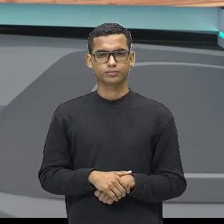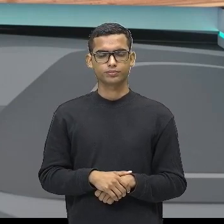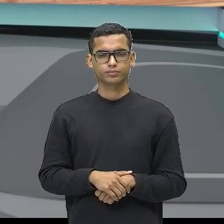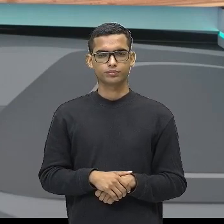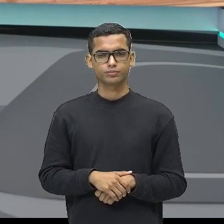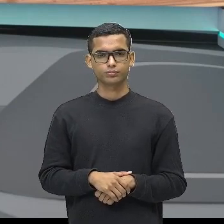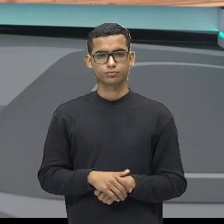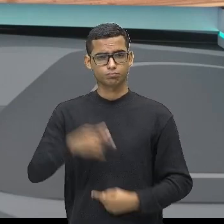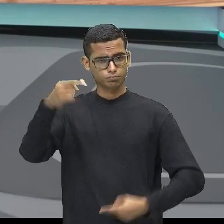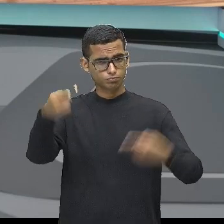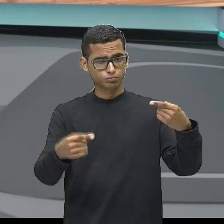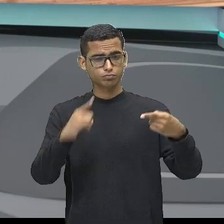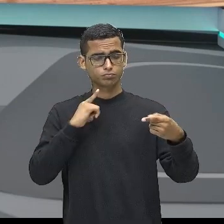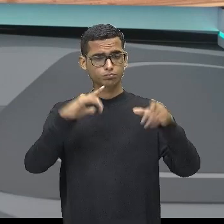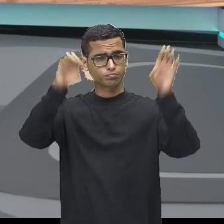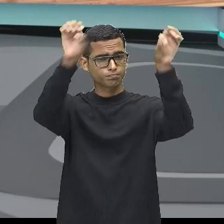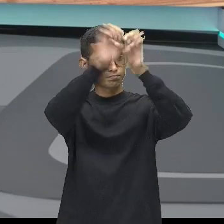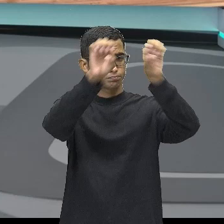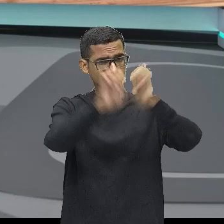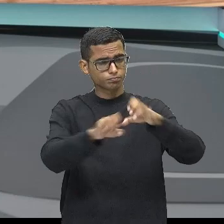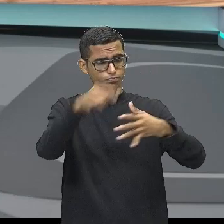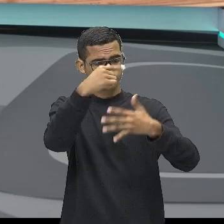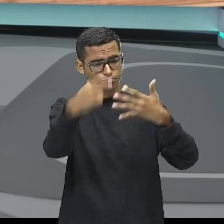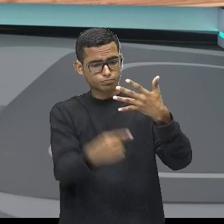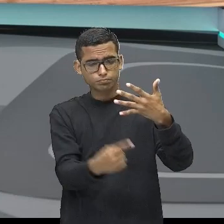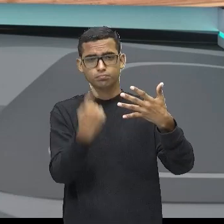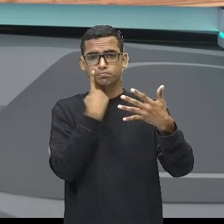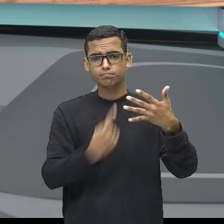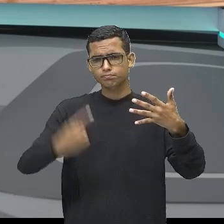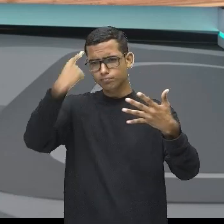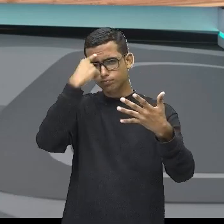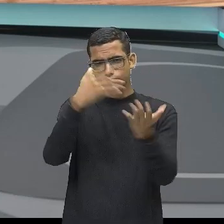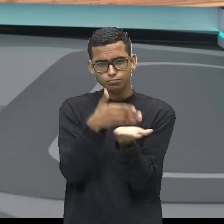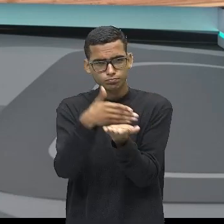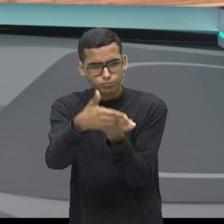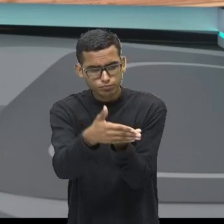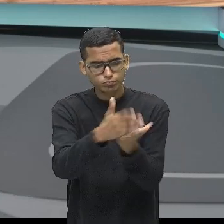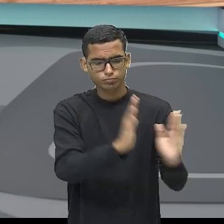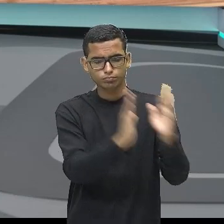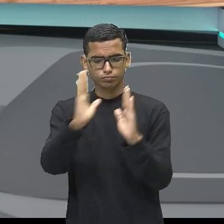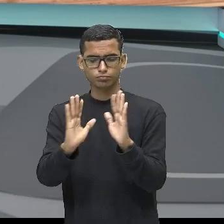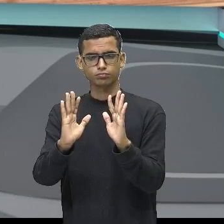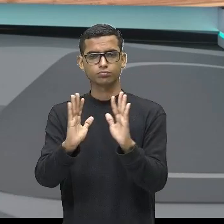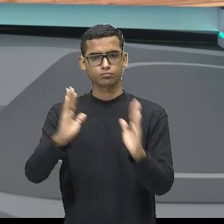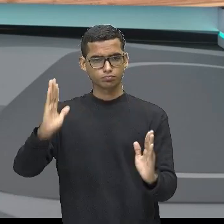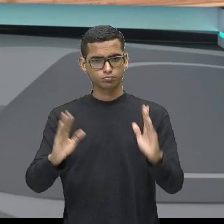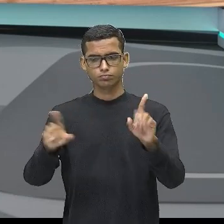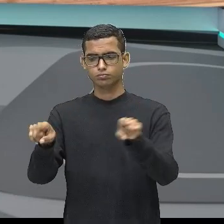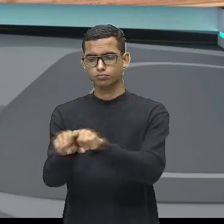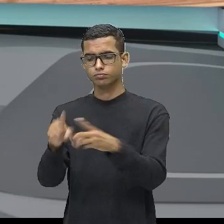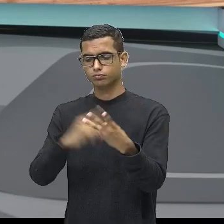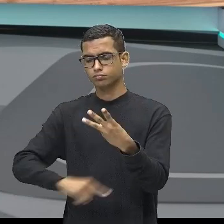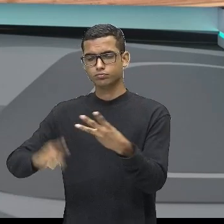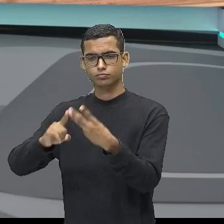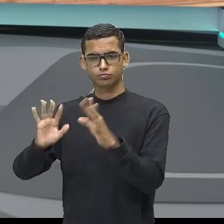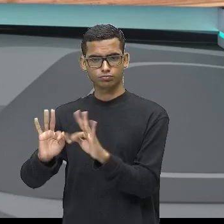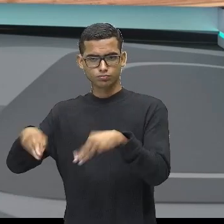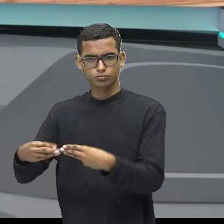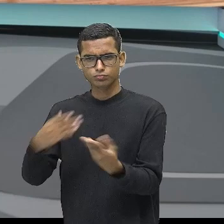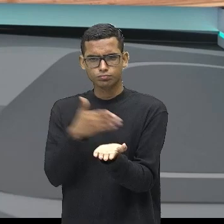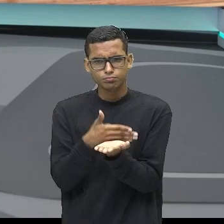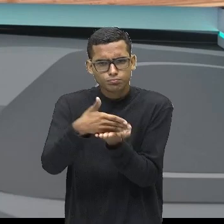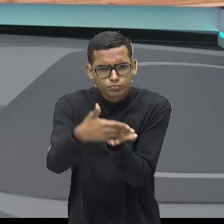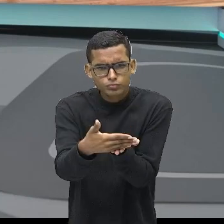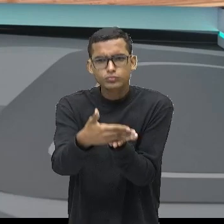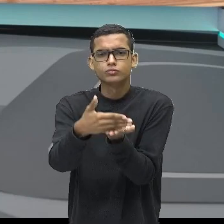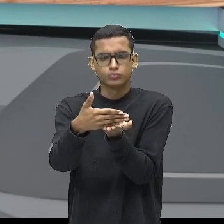ele segue uma estrutura, se formos pensar, de início, meio e fim, certo? E aí nós vamos ter um momento introdutório, a nossa introdução, o